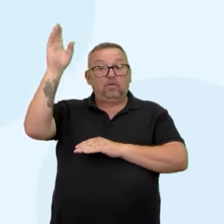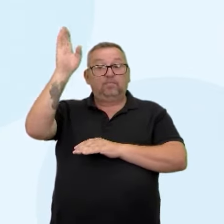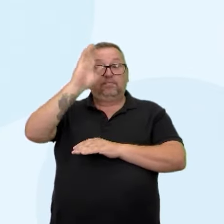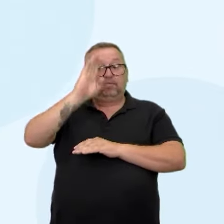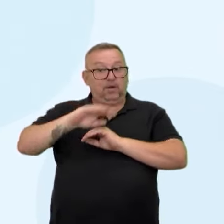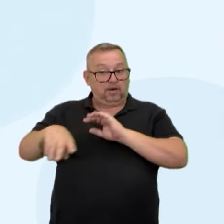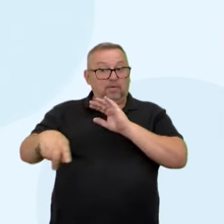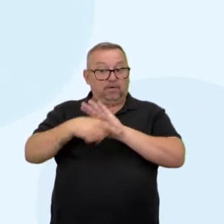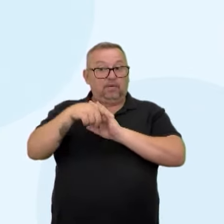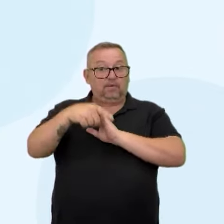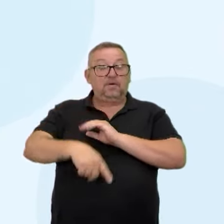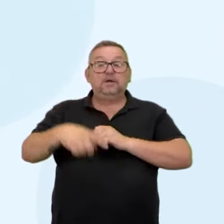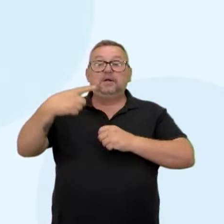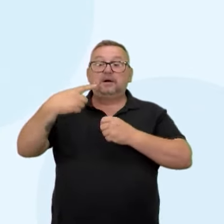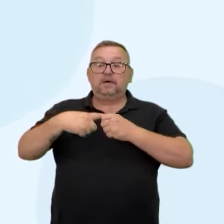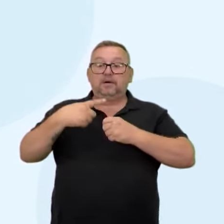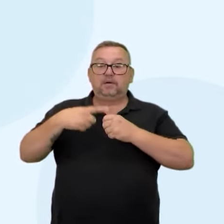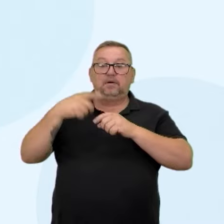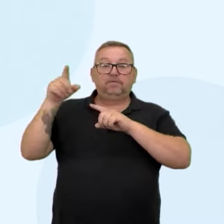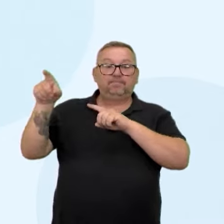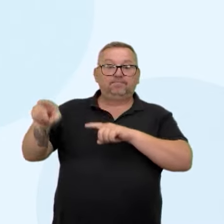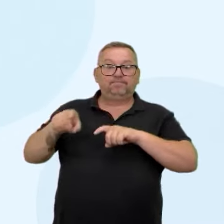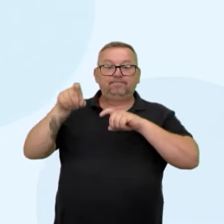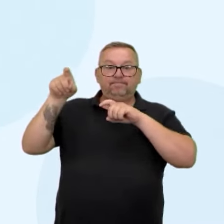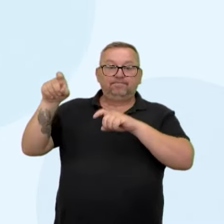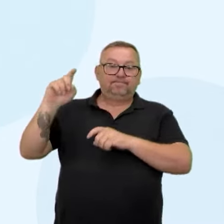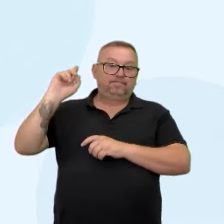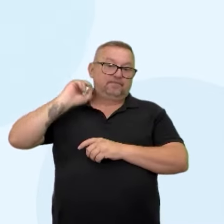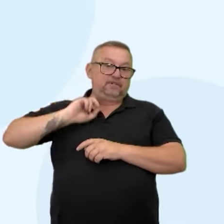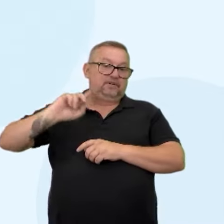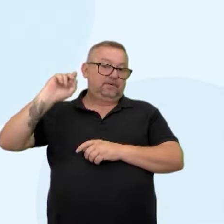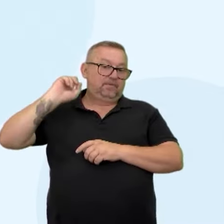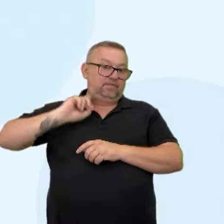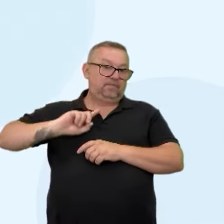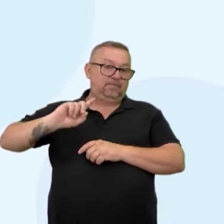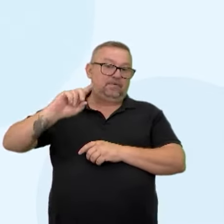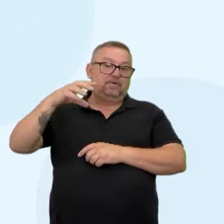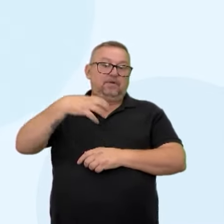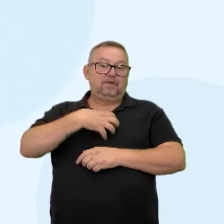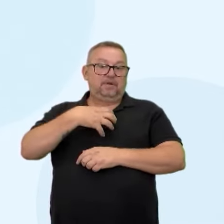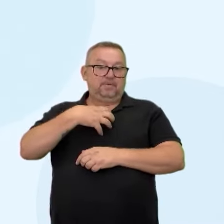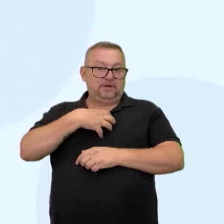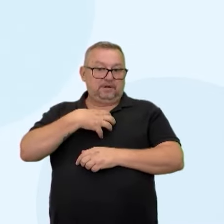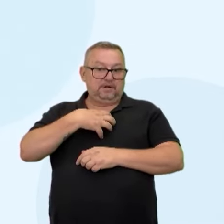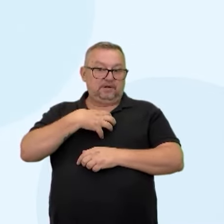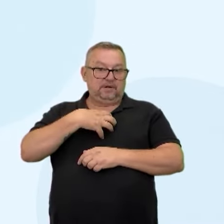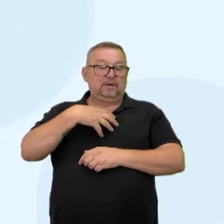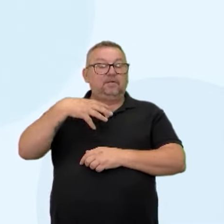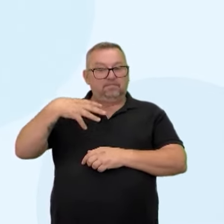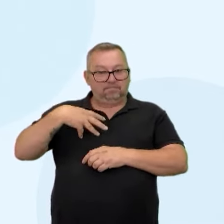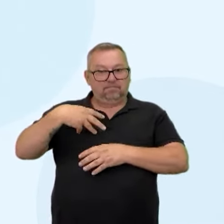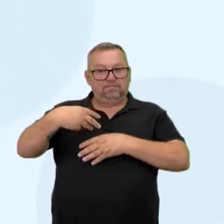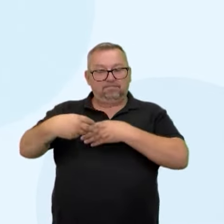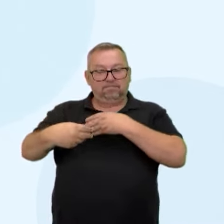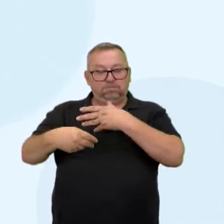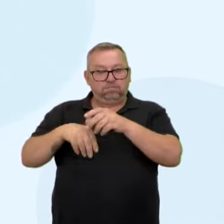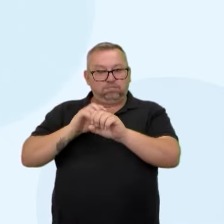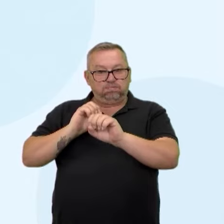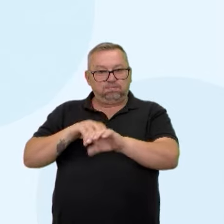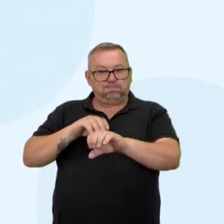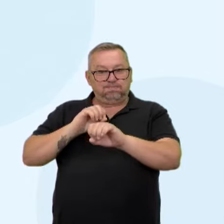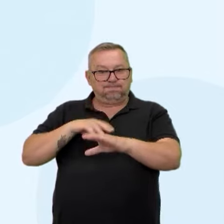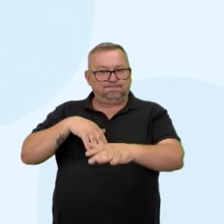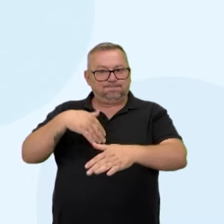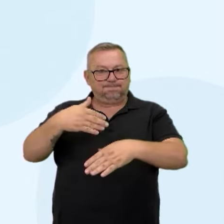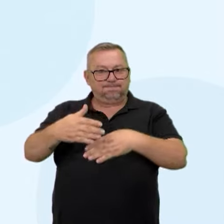tradição cultural brasileira. É encontrada principalmente nas cidades do interior, né, como de Minas Gerais e da Bahia. É passada de